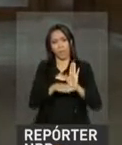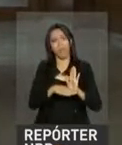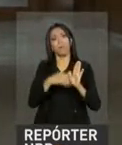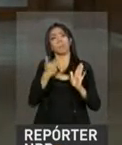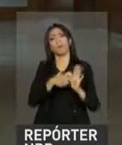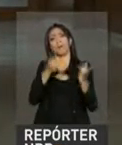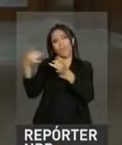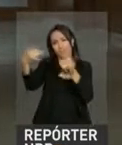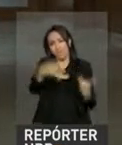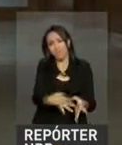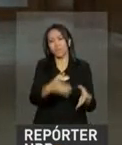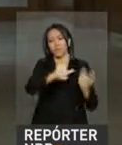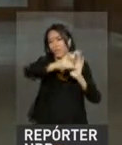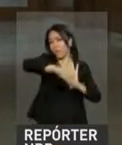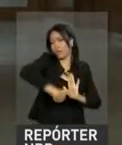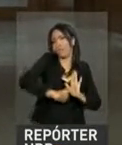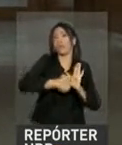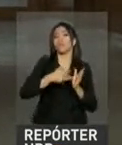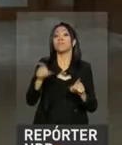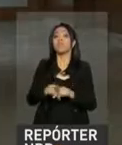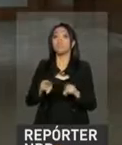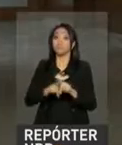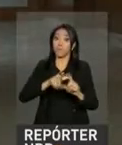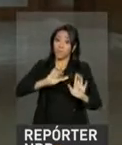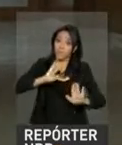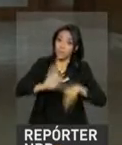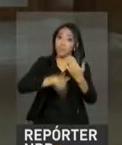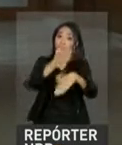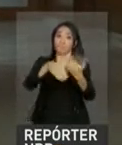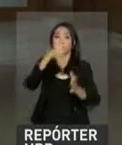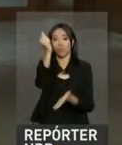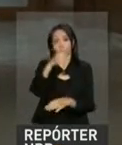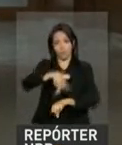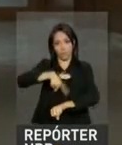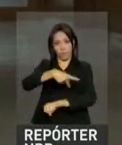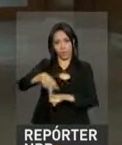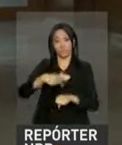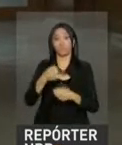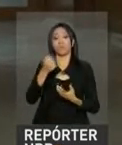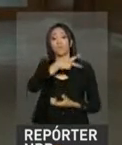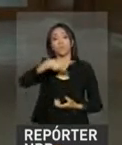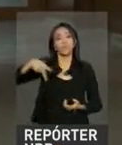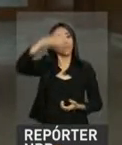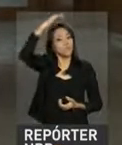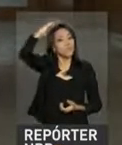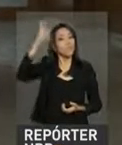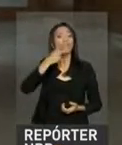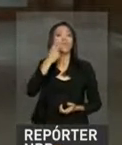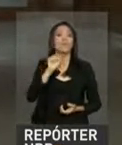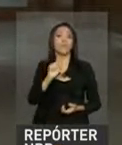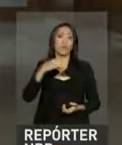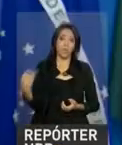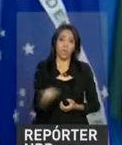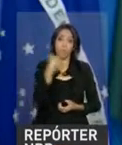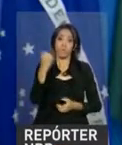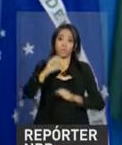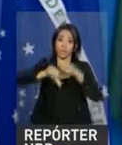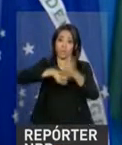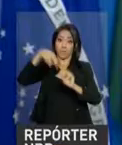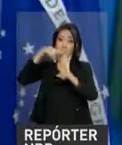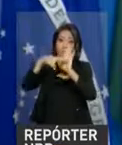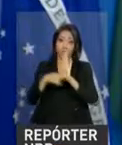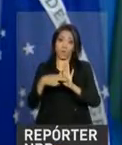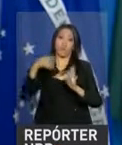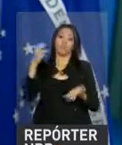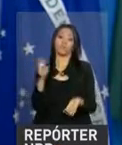da recessão e promover o crescimento do país o presidente voltou a destacar a importância da reforma da previdência nós estamos